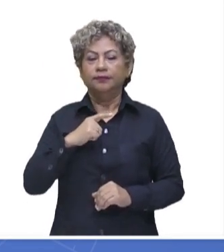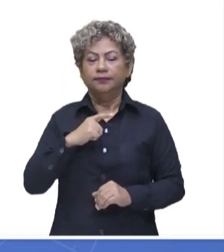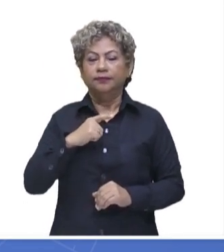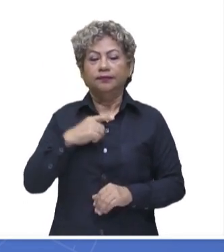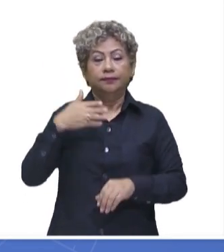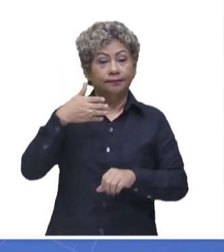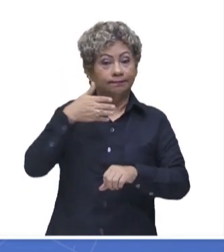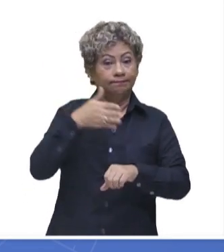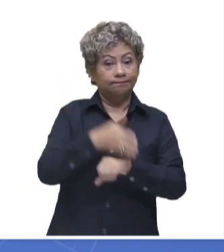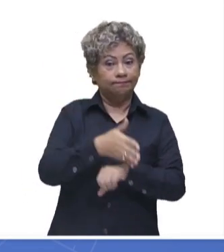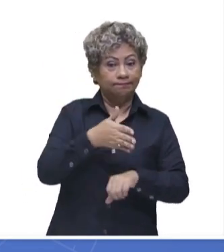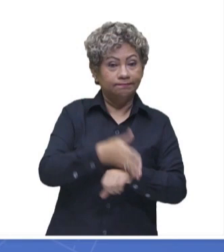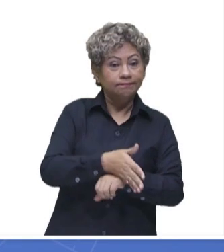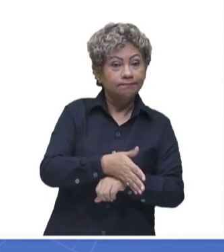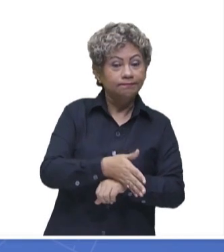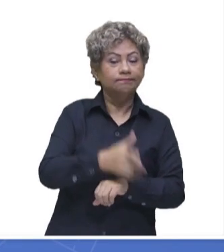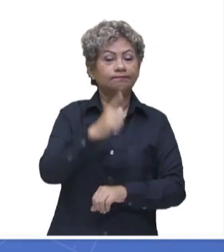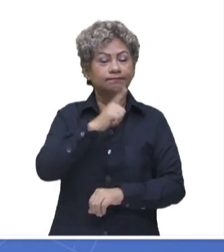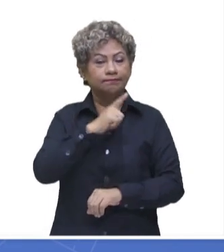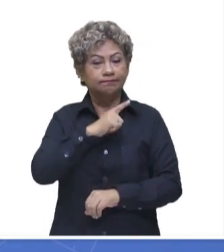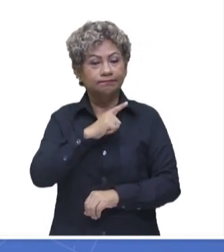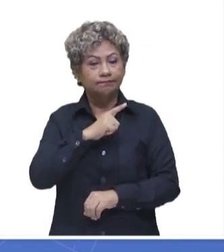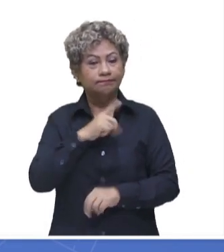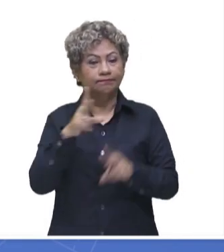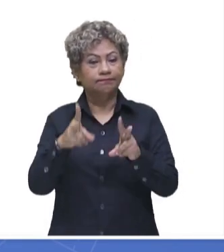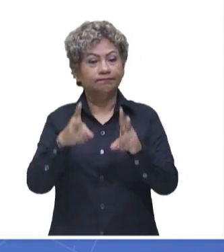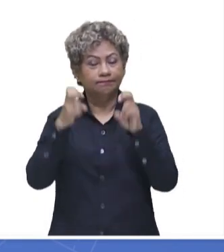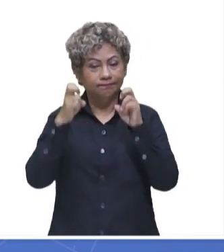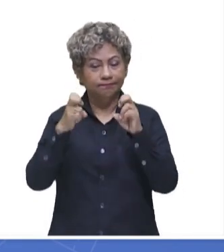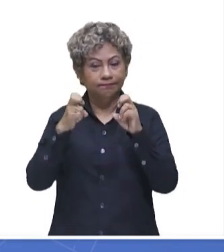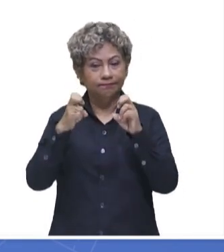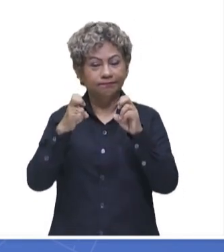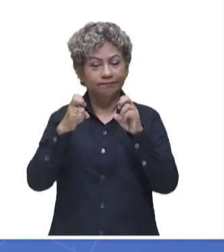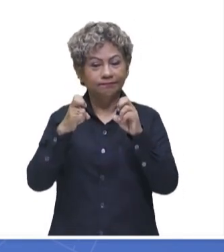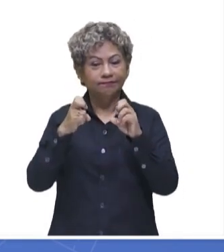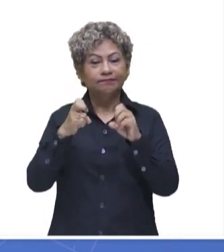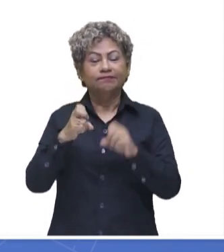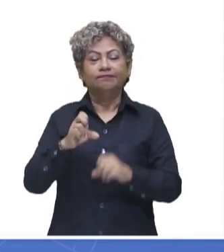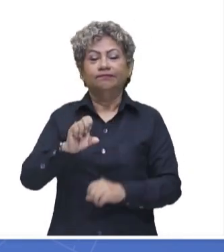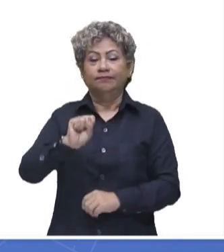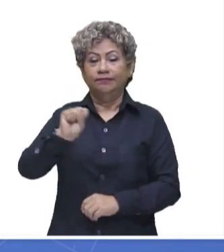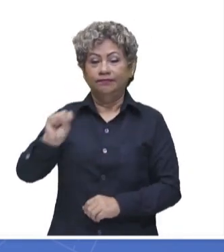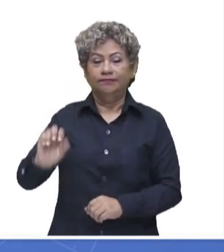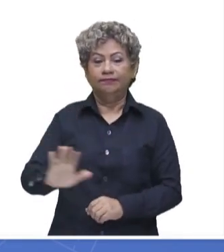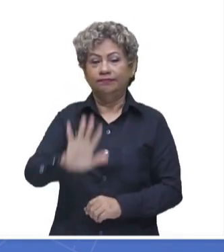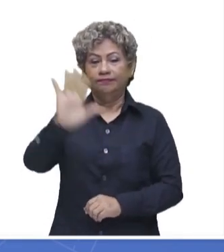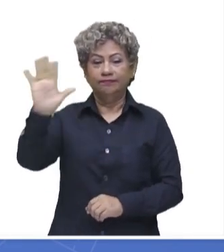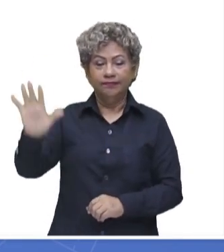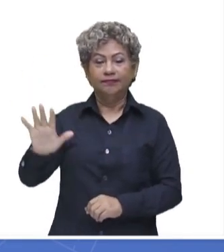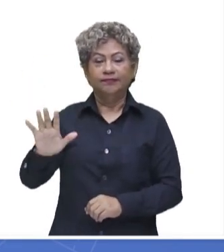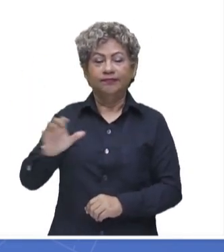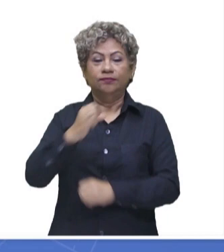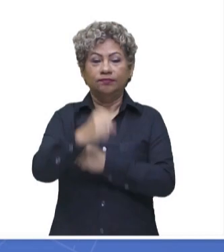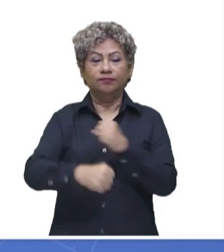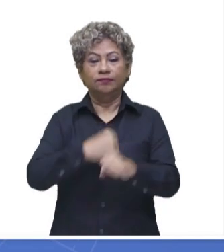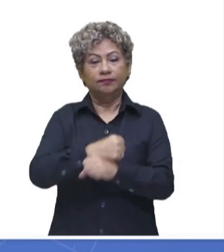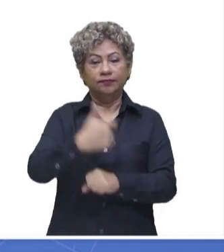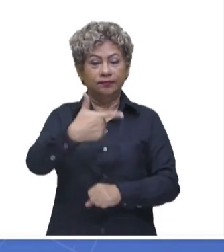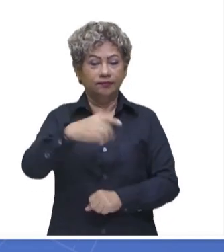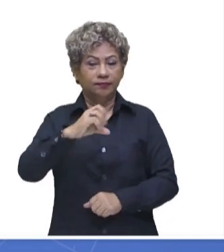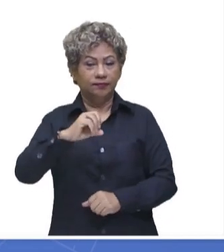é? É justamente aqui na região Sudeste e no ano de 2008, exatamente